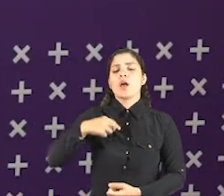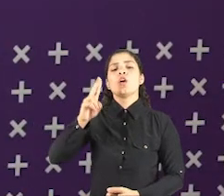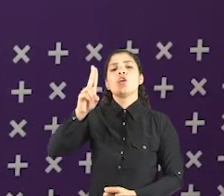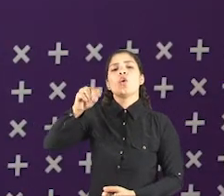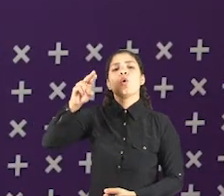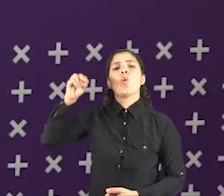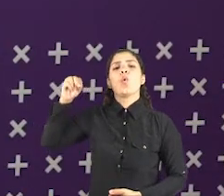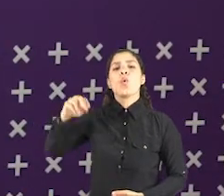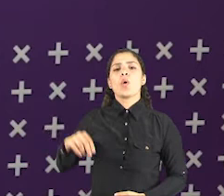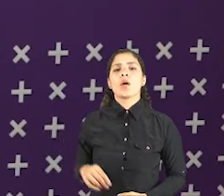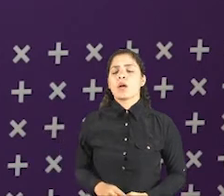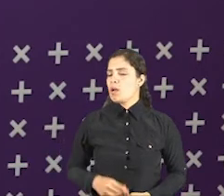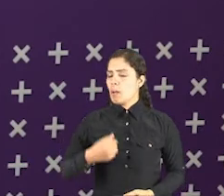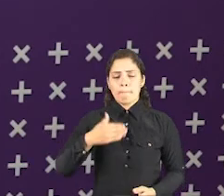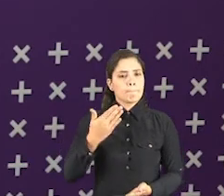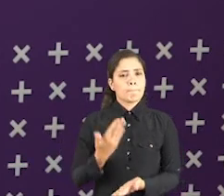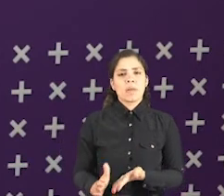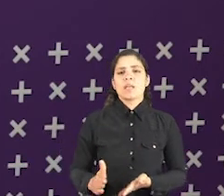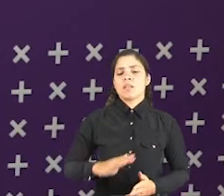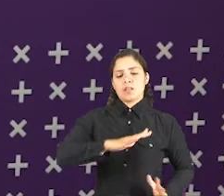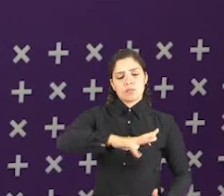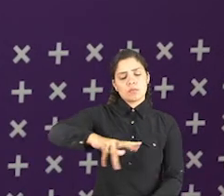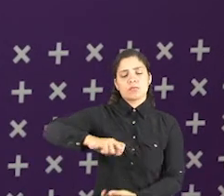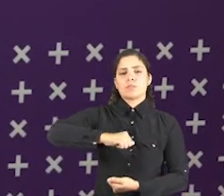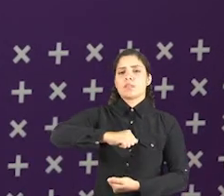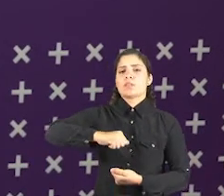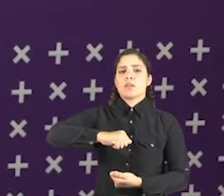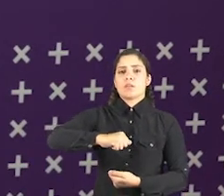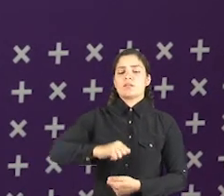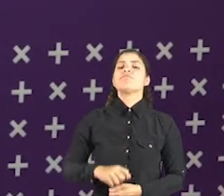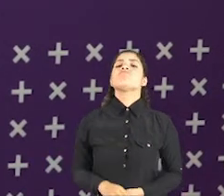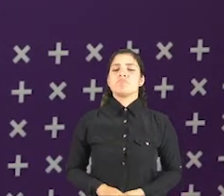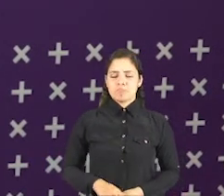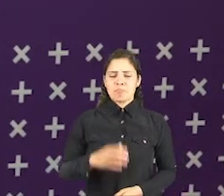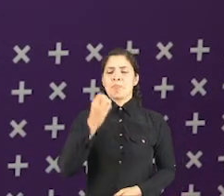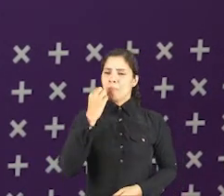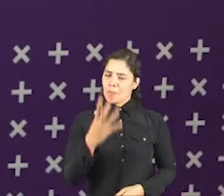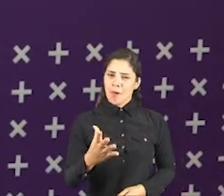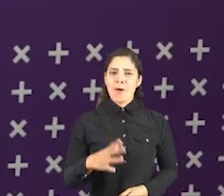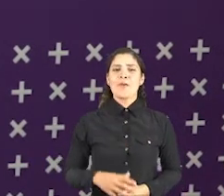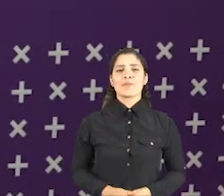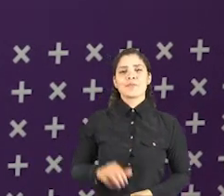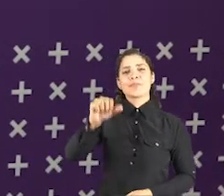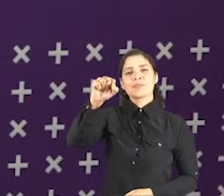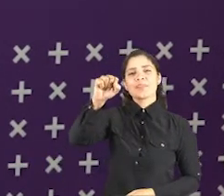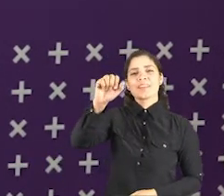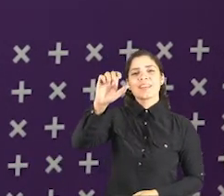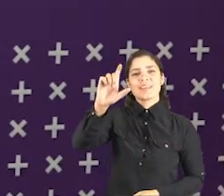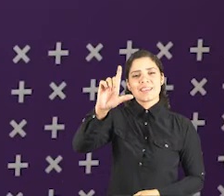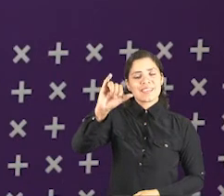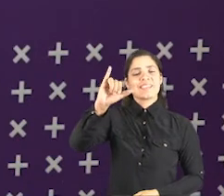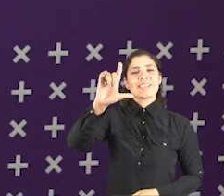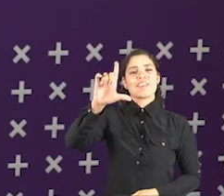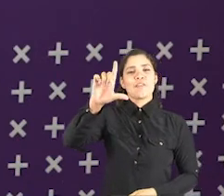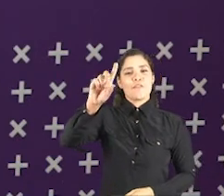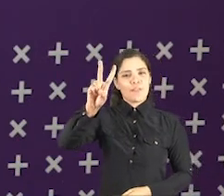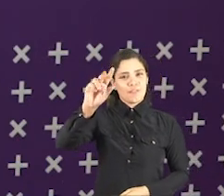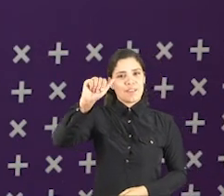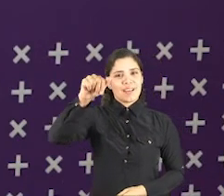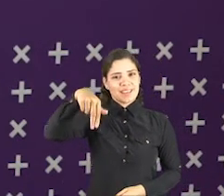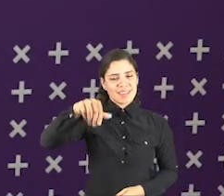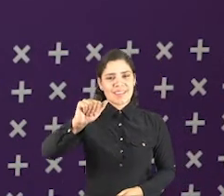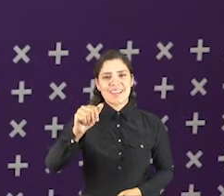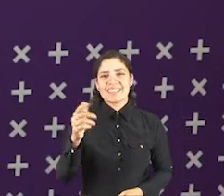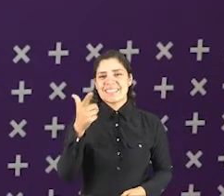sustentabilidade e também a Silvana tá com Sorrisão ali ó quando Oi Silvana só